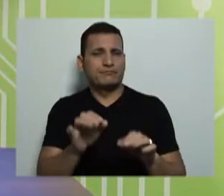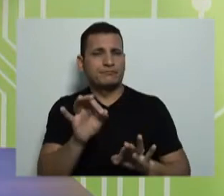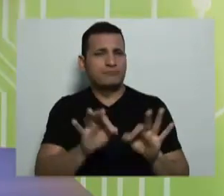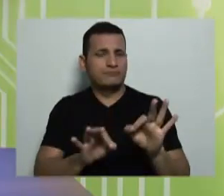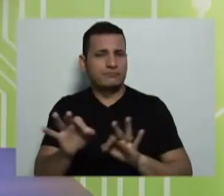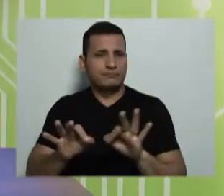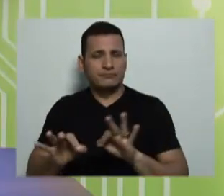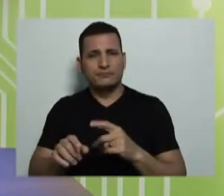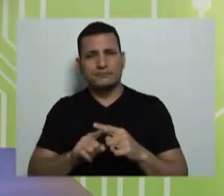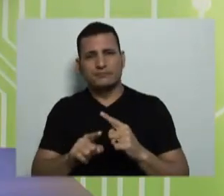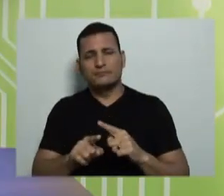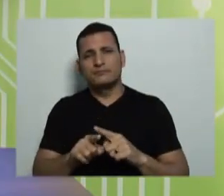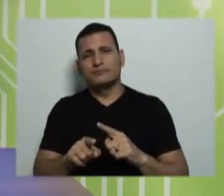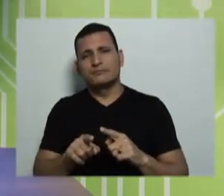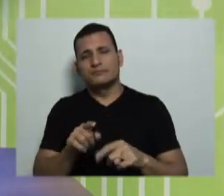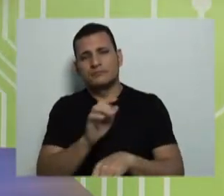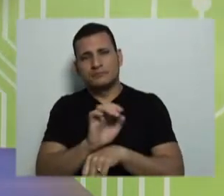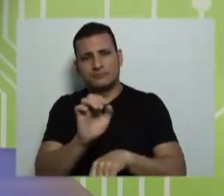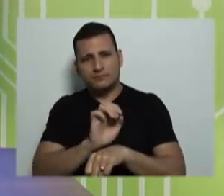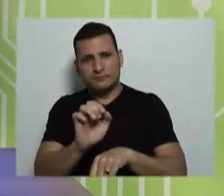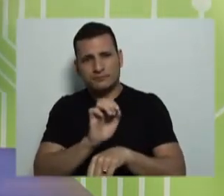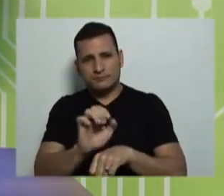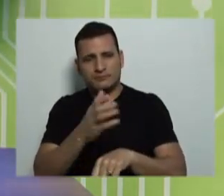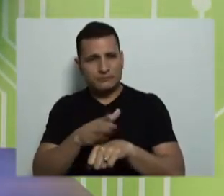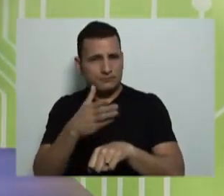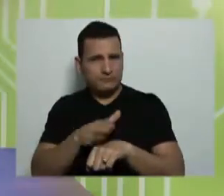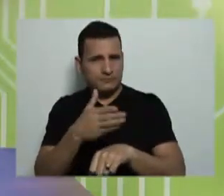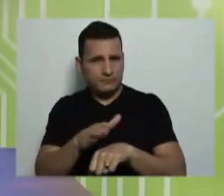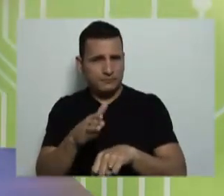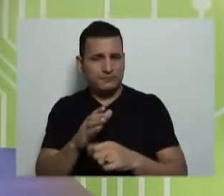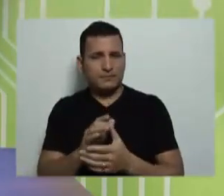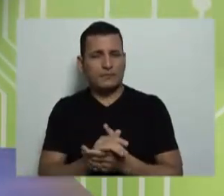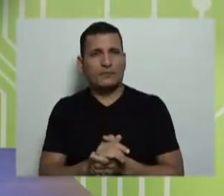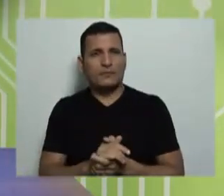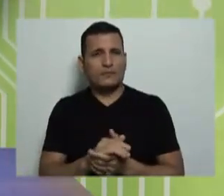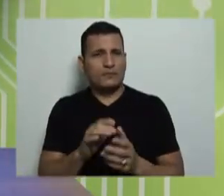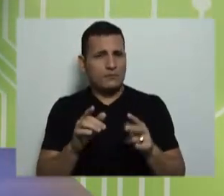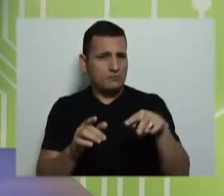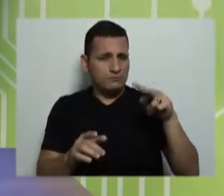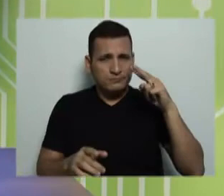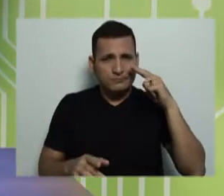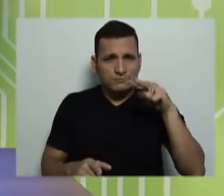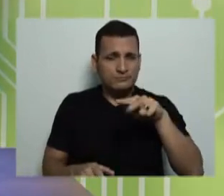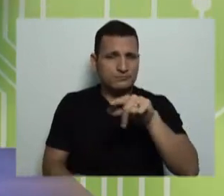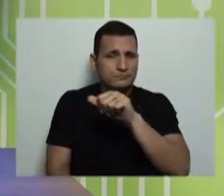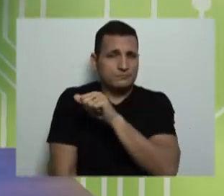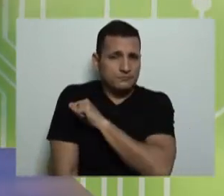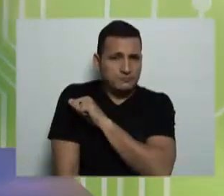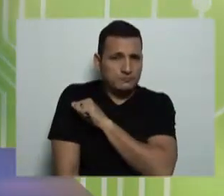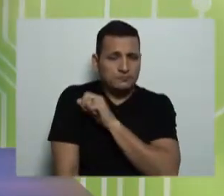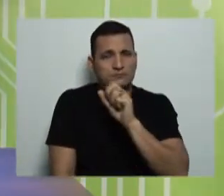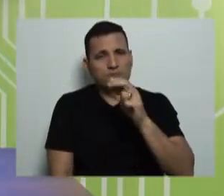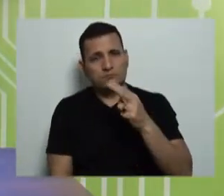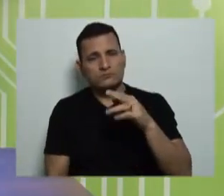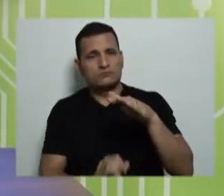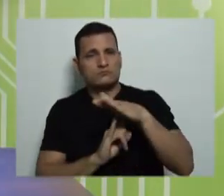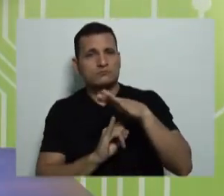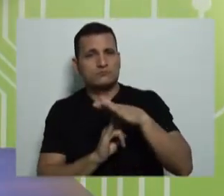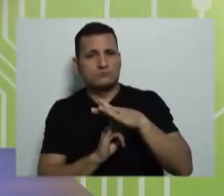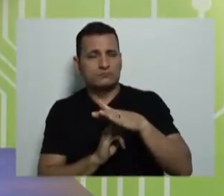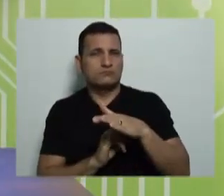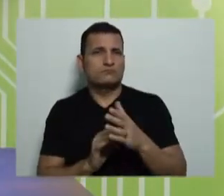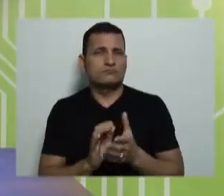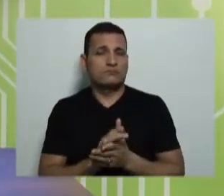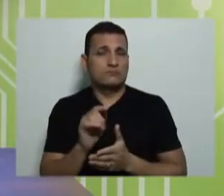organizar essa prática do estágio. O aluno, a gente vai ver que vocês vão encontrar a vaga, ou o aluno ou a instituição. Esse aluno